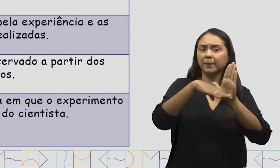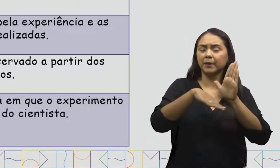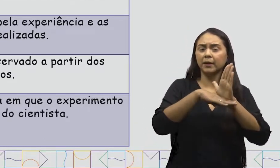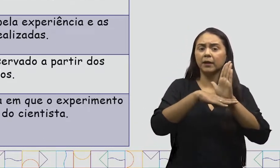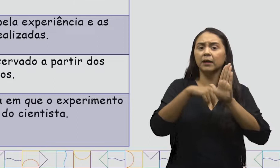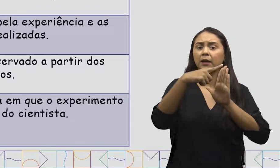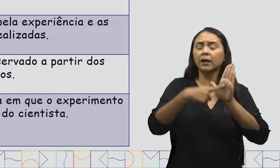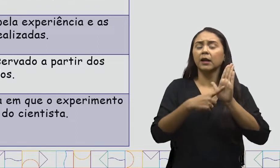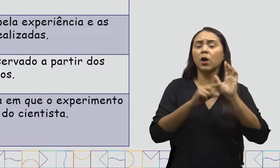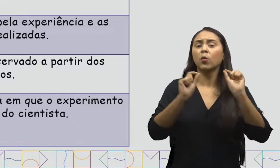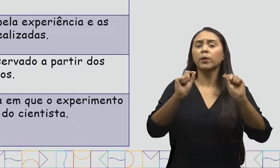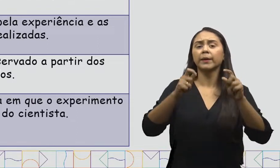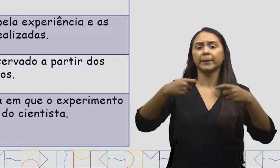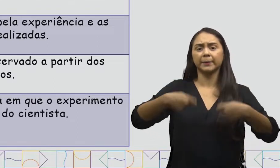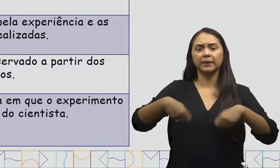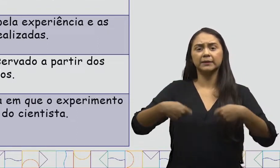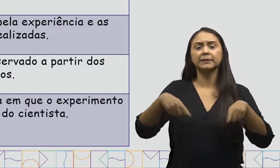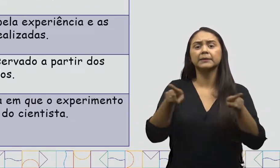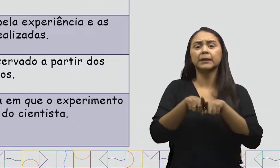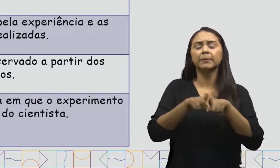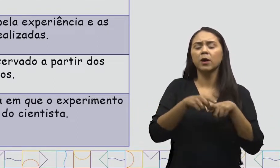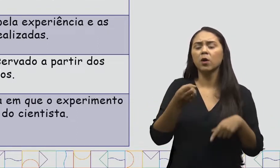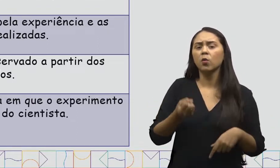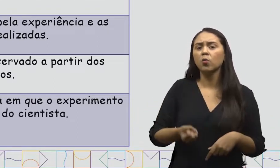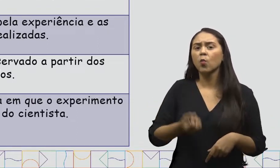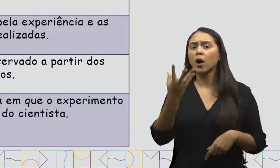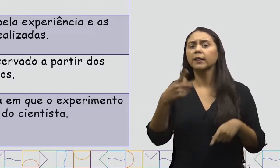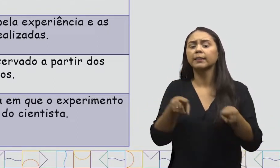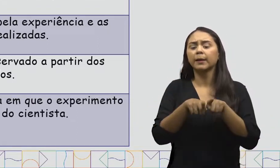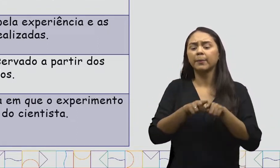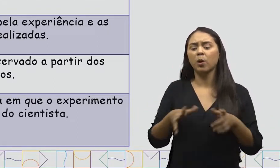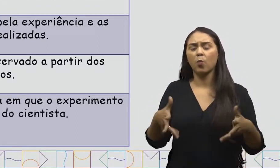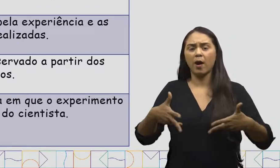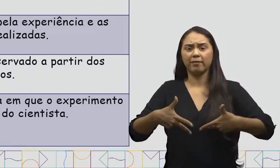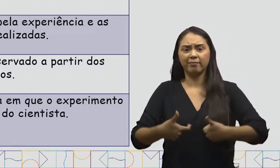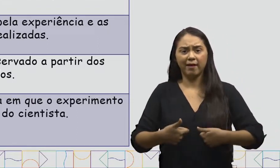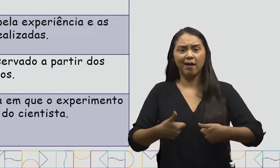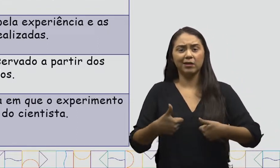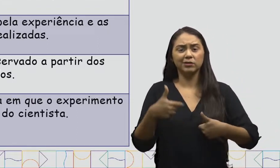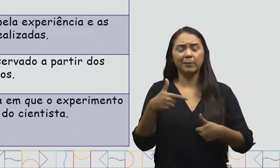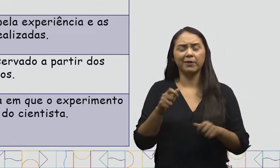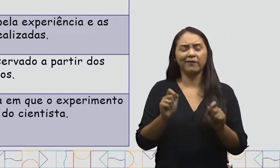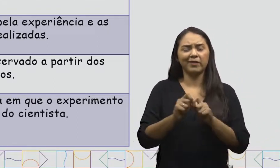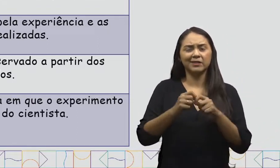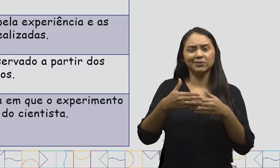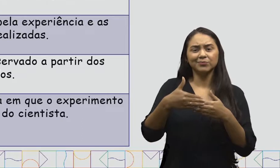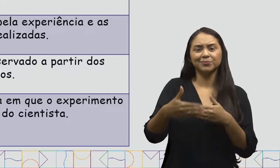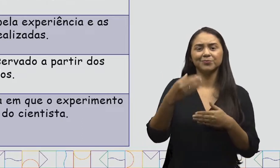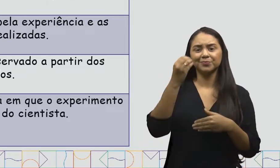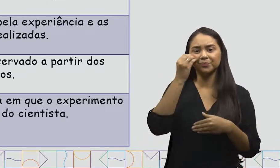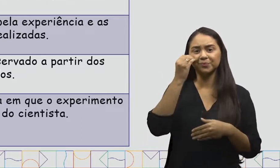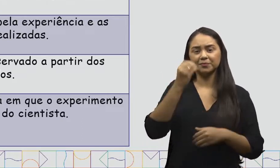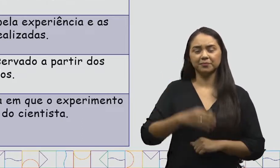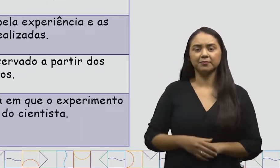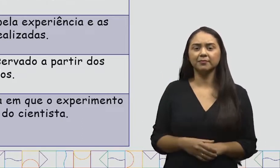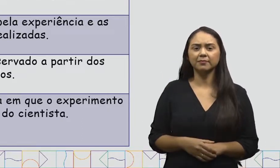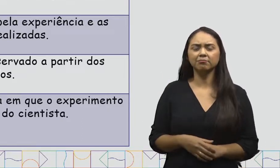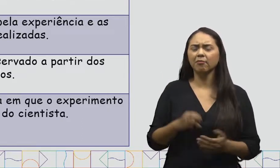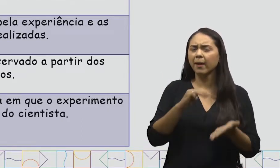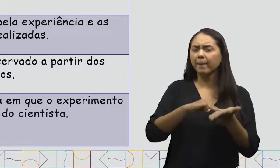elementos necessários, descrevendo quantidade e qualidade para a realização da experiência.